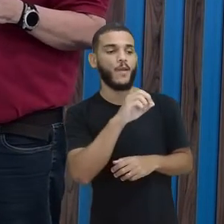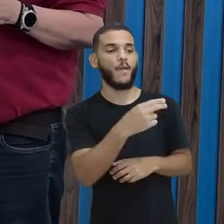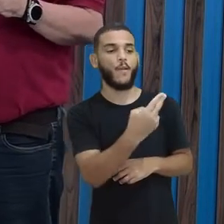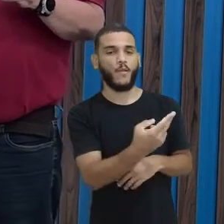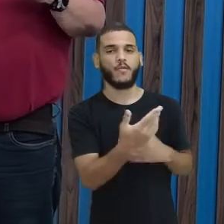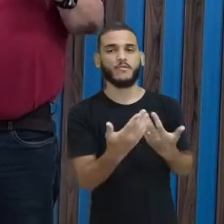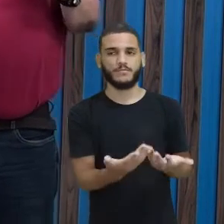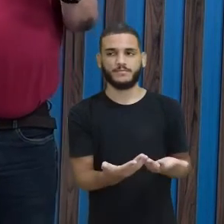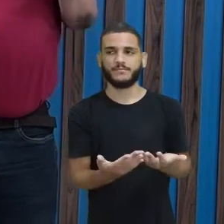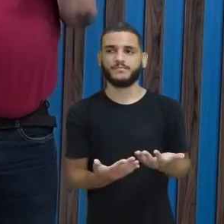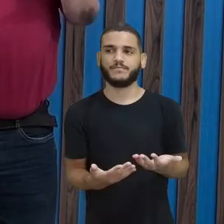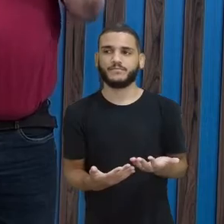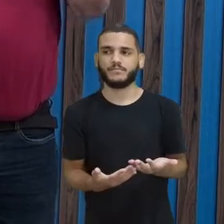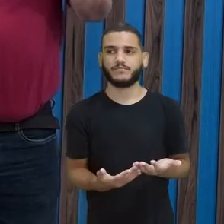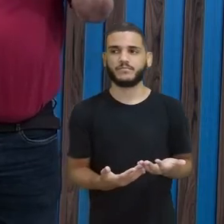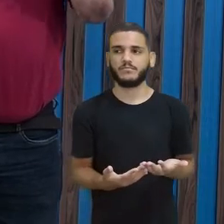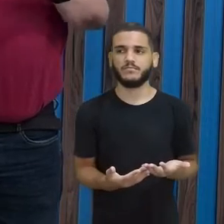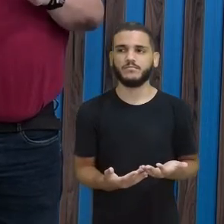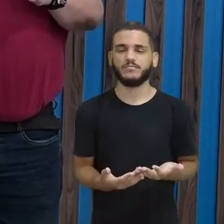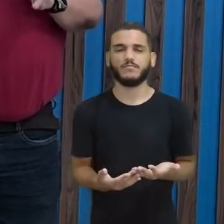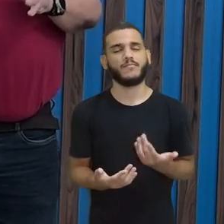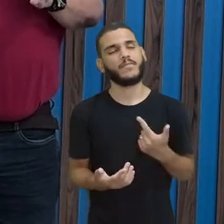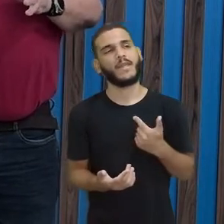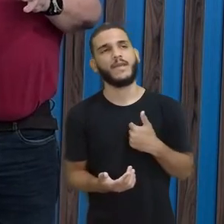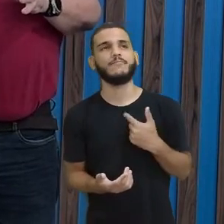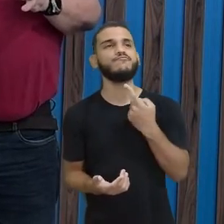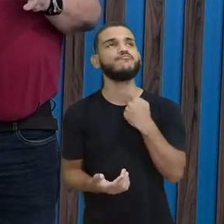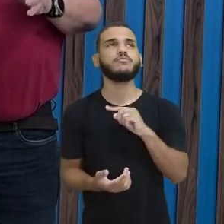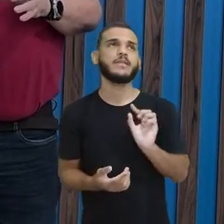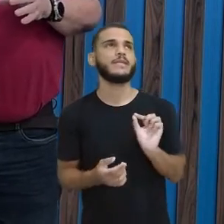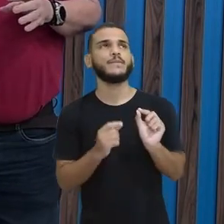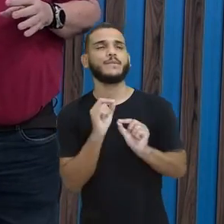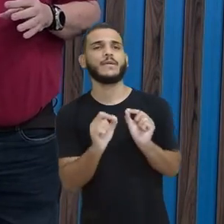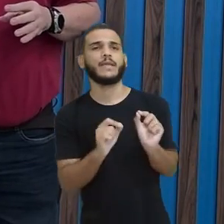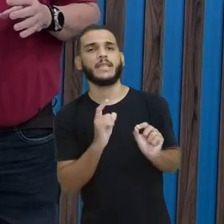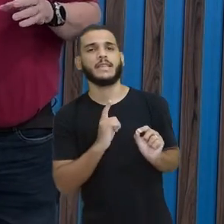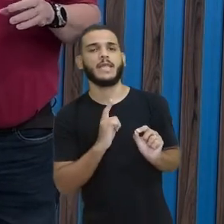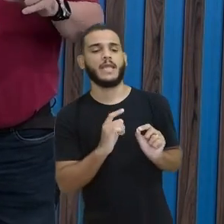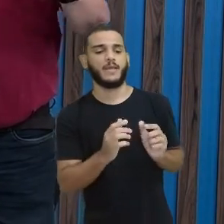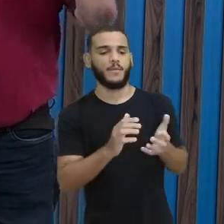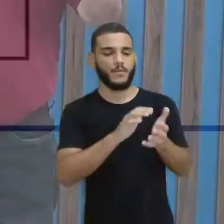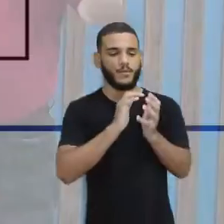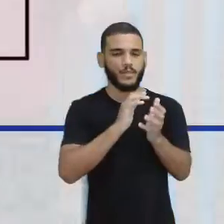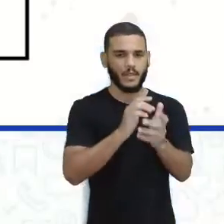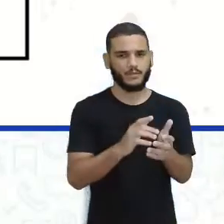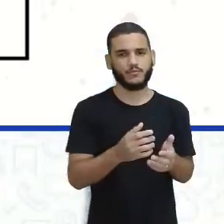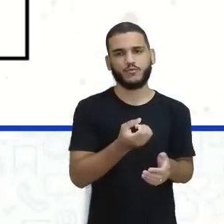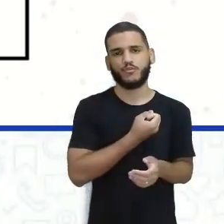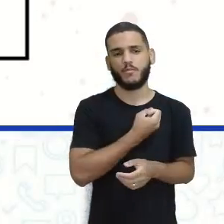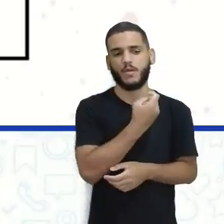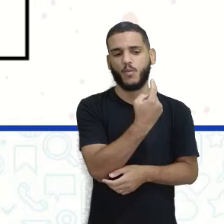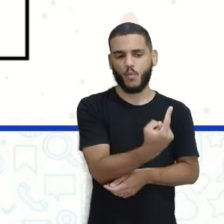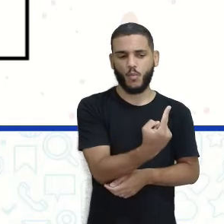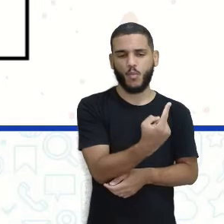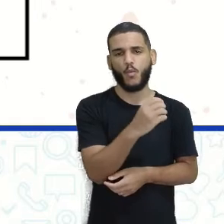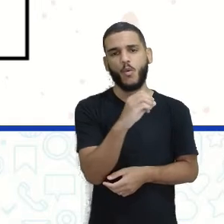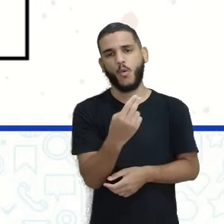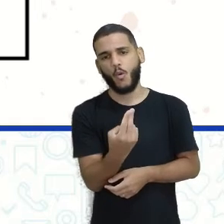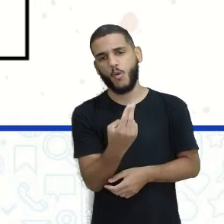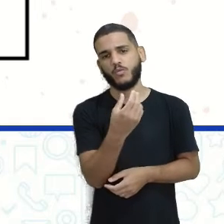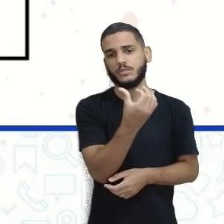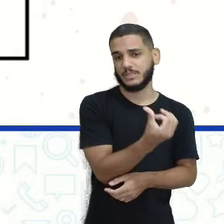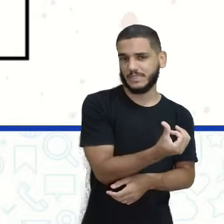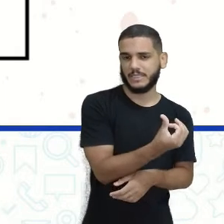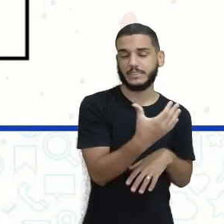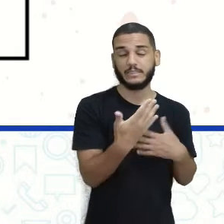vamos, Ricardinho? Tá certo? A regra do ou não. Eu quero assim, eu quero que apareça no meu dado o número 1 ou o número 6.